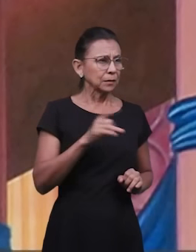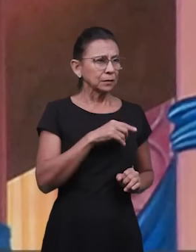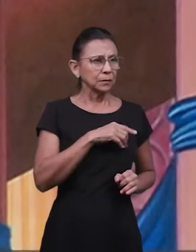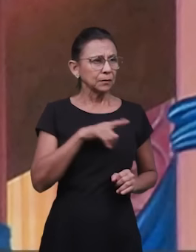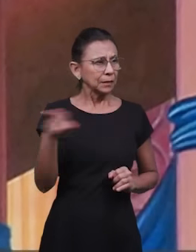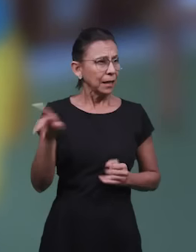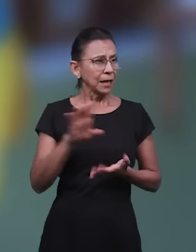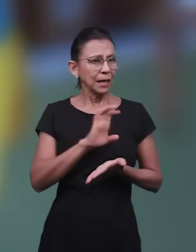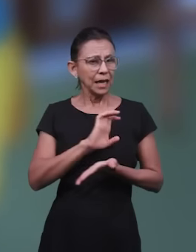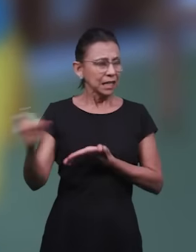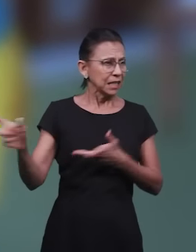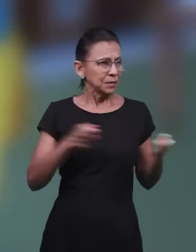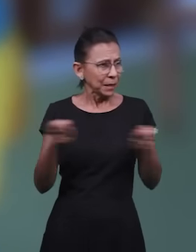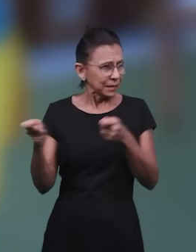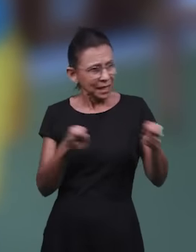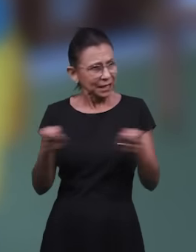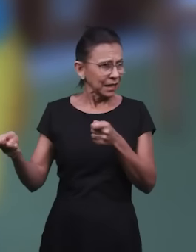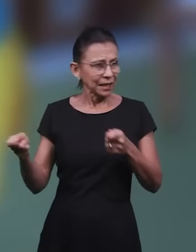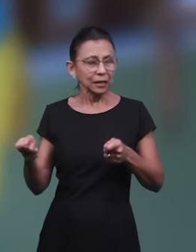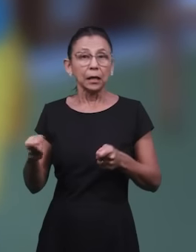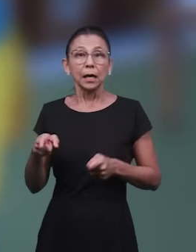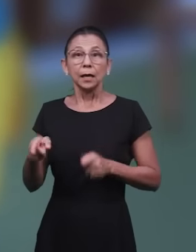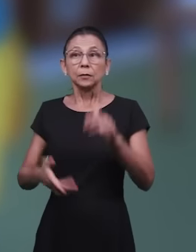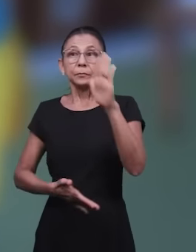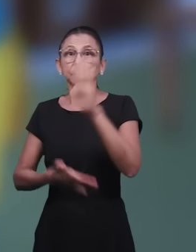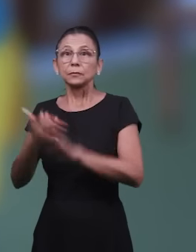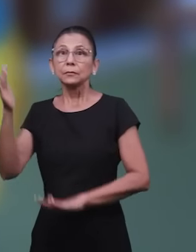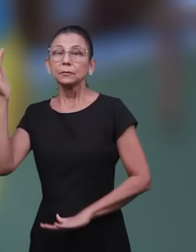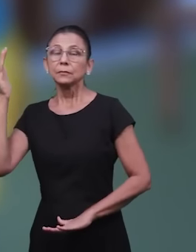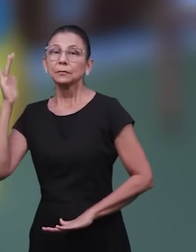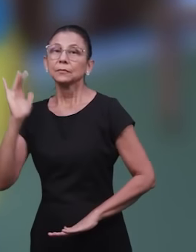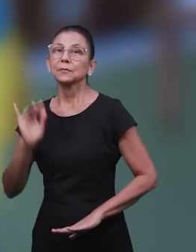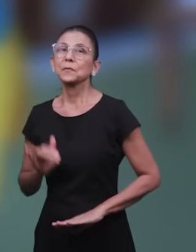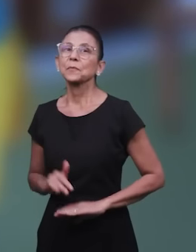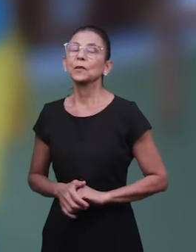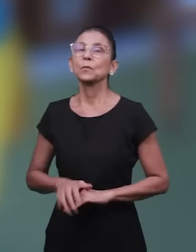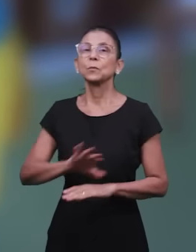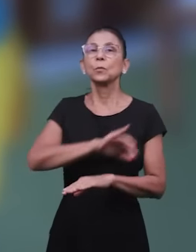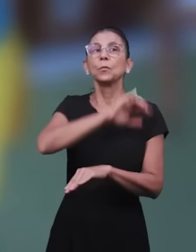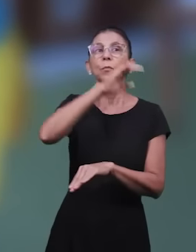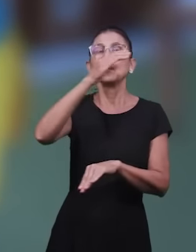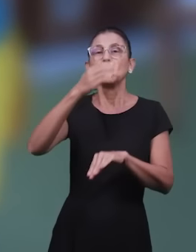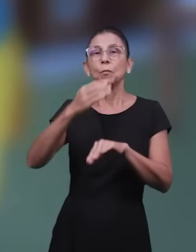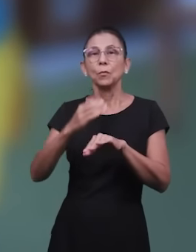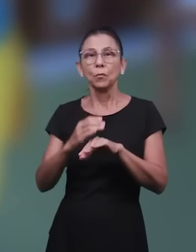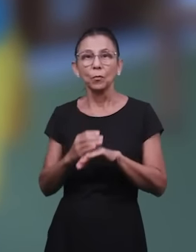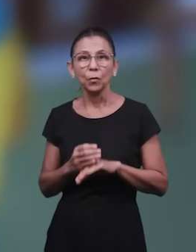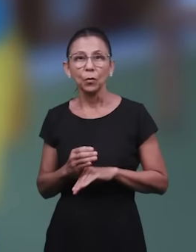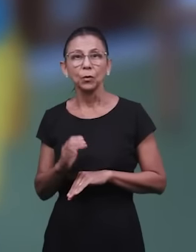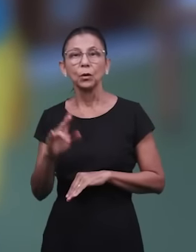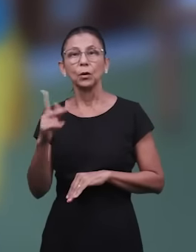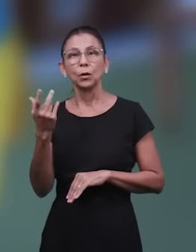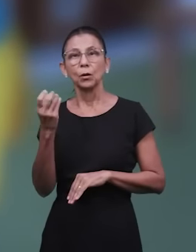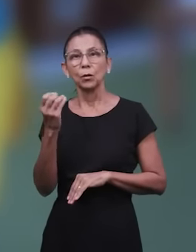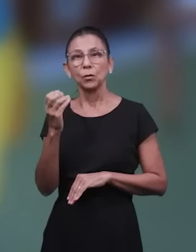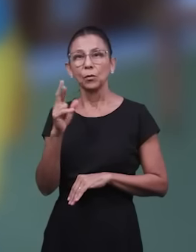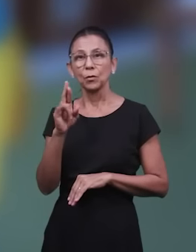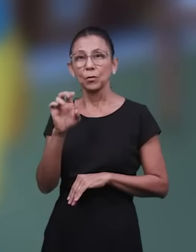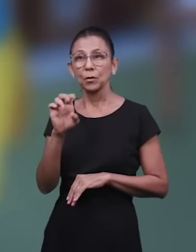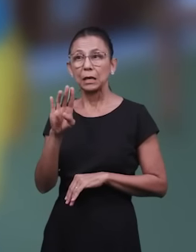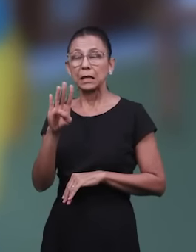o deserto. E depois ele caminhou até um monte chamado Monte Horebe. E lá ele encontrou